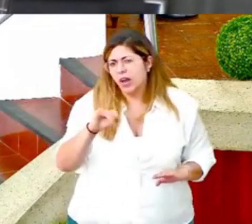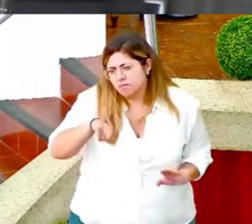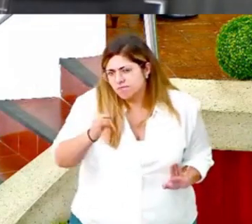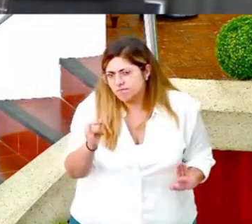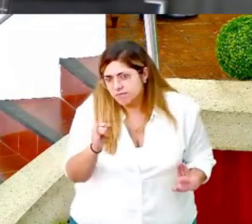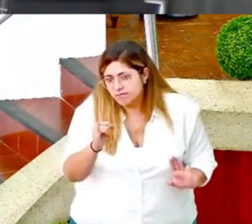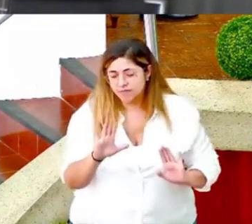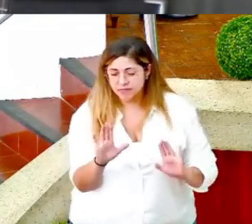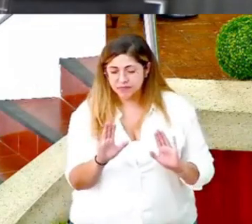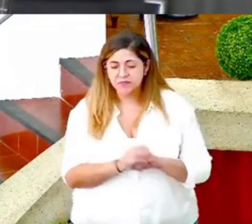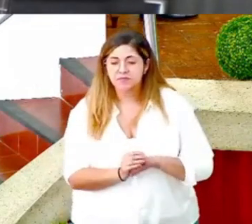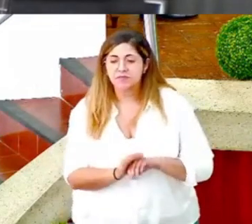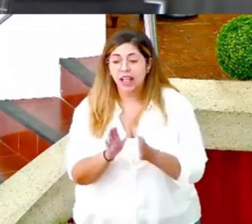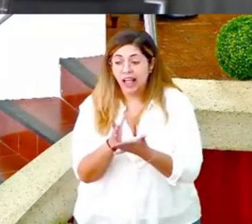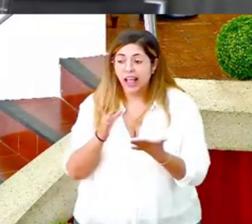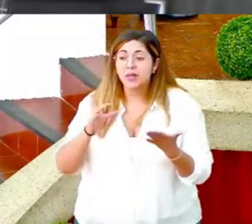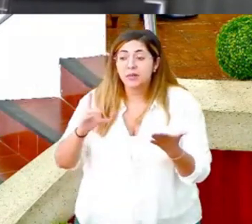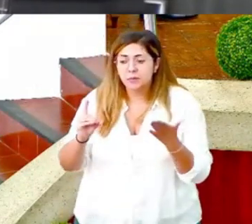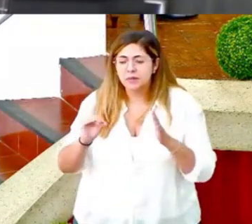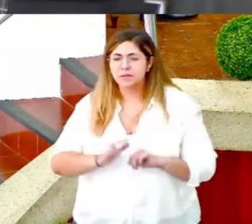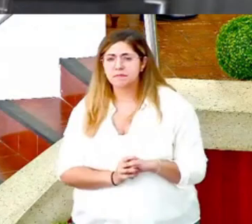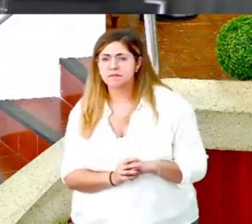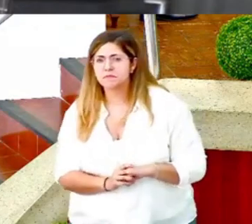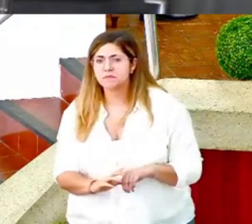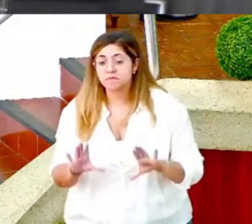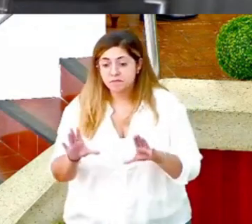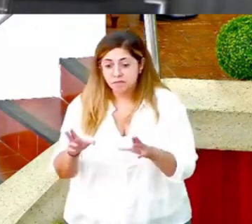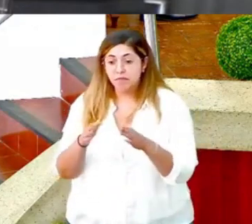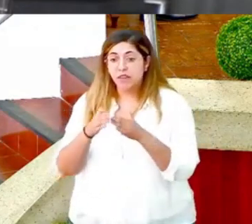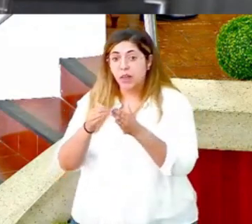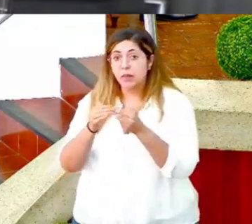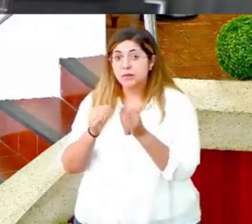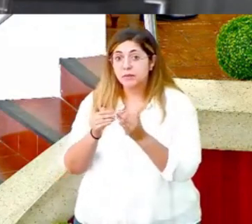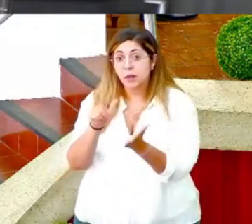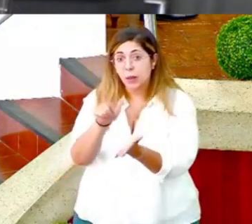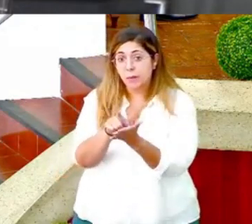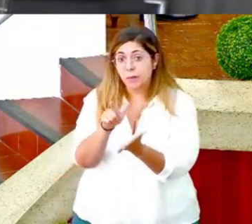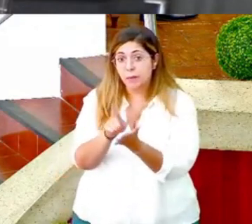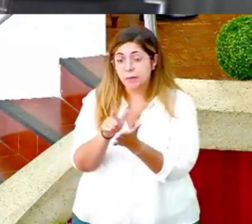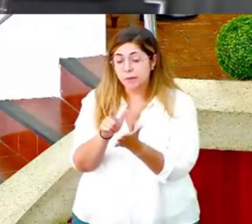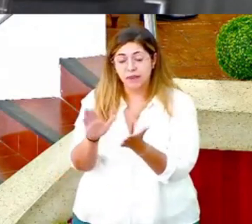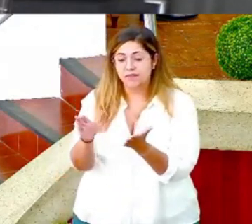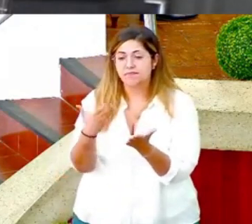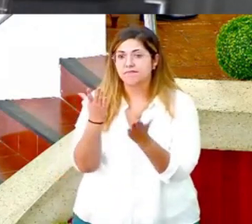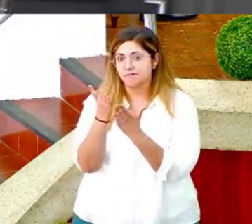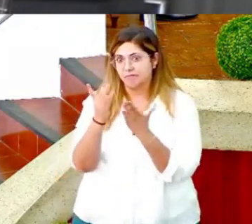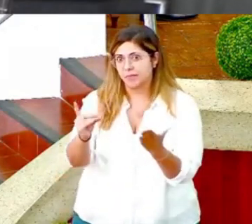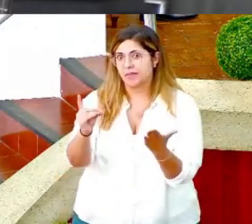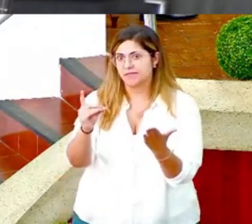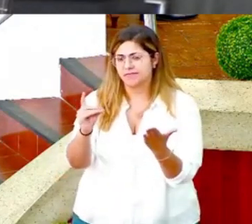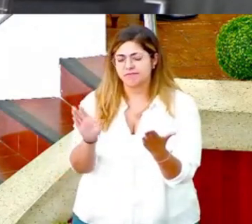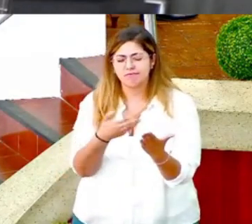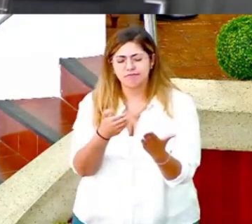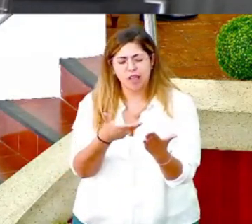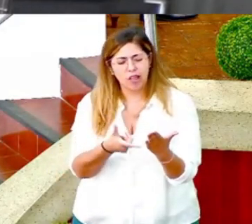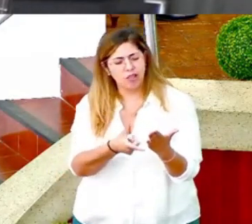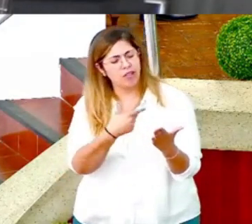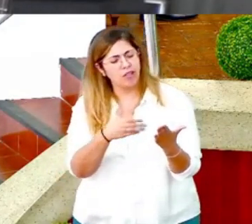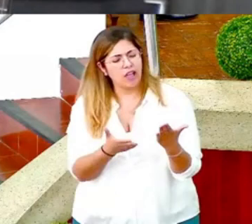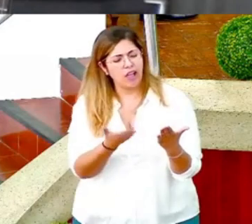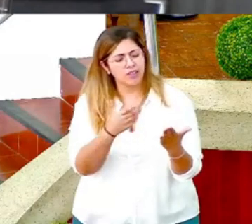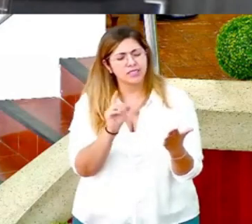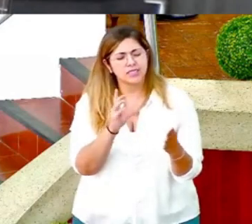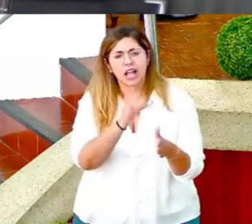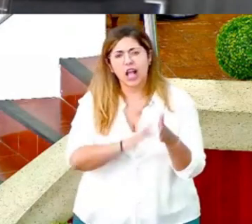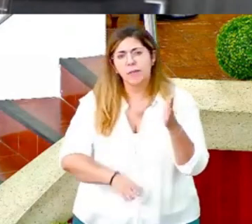22, se você tiver a Bíblia aberta, pega uma página para trás e você vai ver que tem a história do reinado de Josias. Você vai